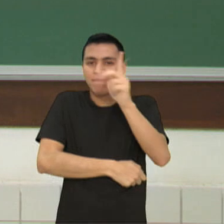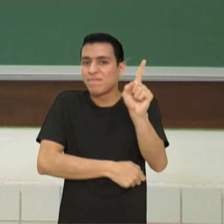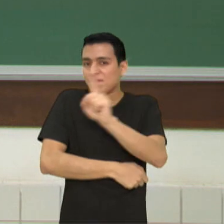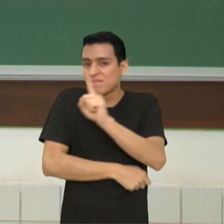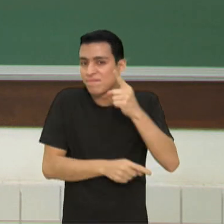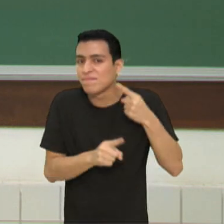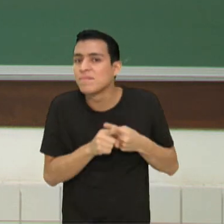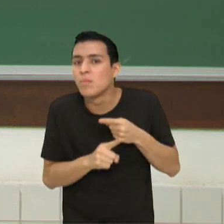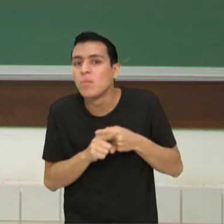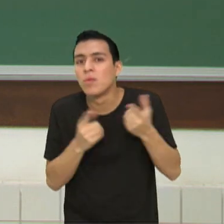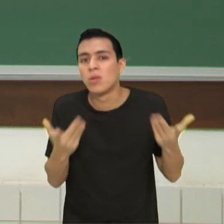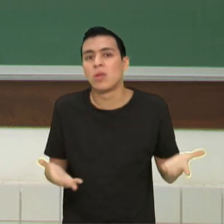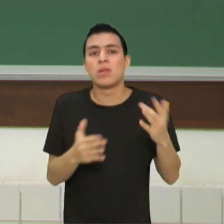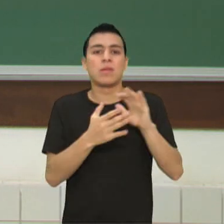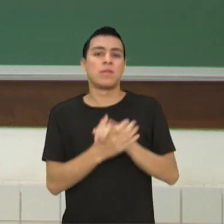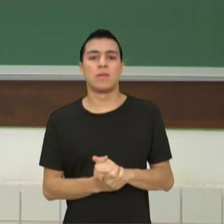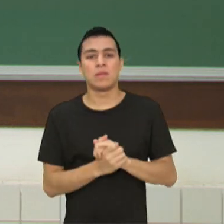Por quê?